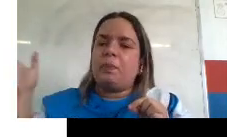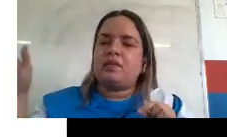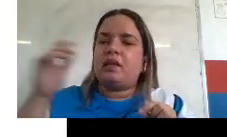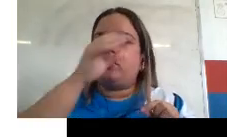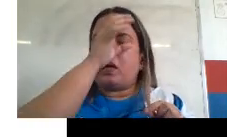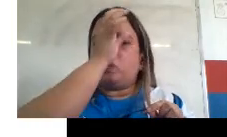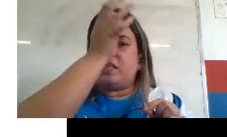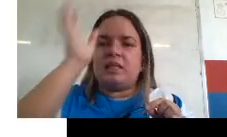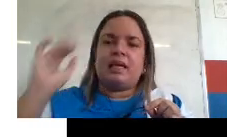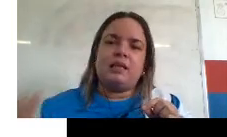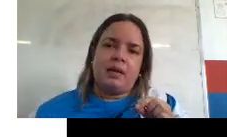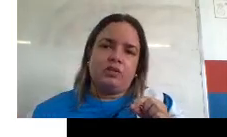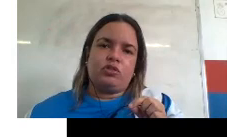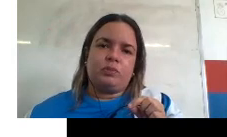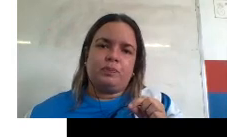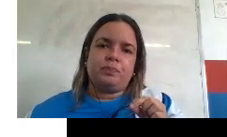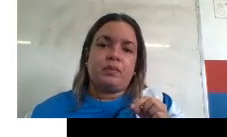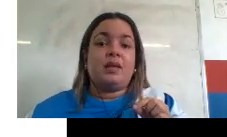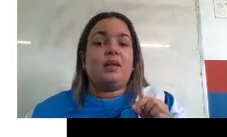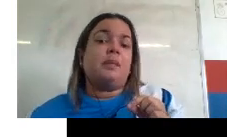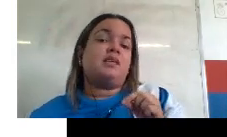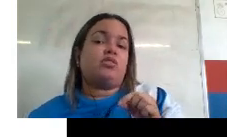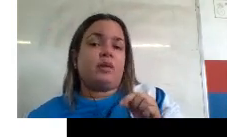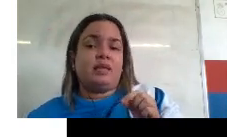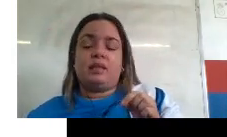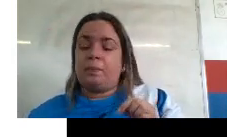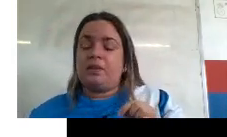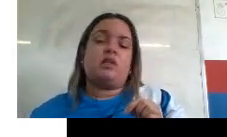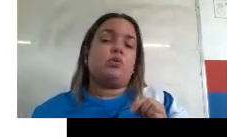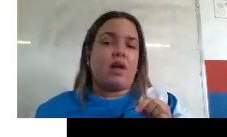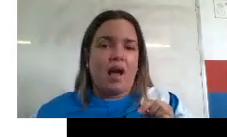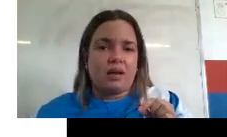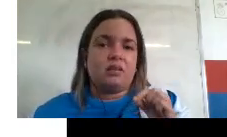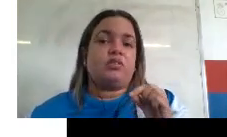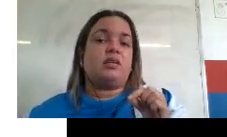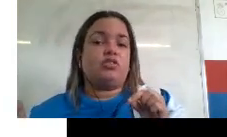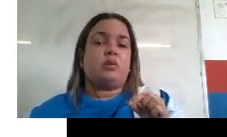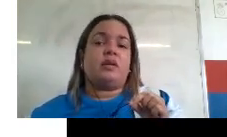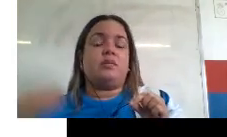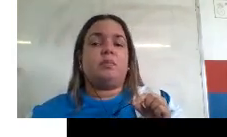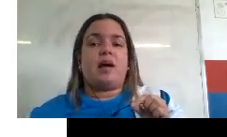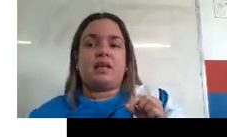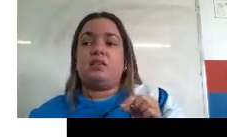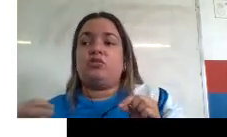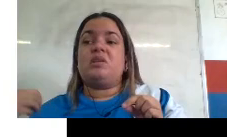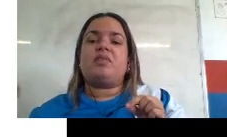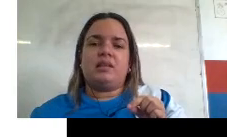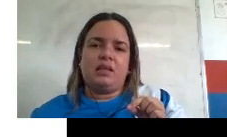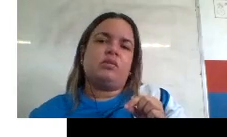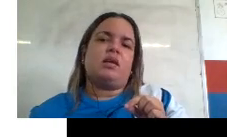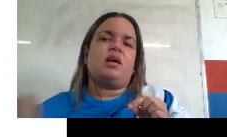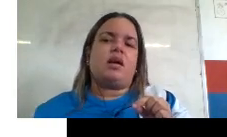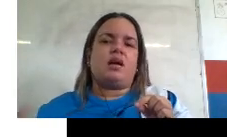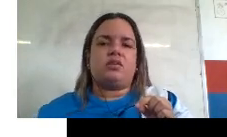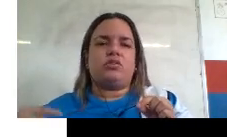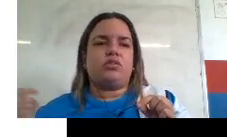a gente pensa que não está acontecendo nada demais. Mas estão aí, né? Tem os hackers, né, que estão aí, hackeando, estão